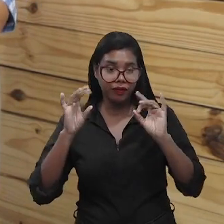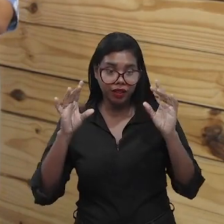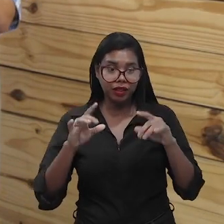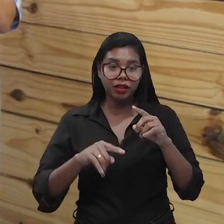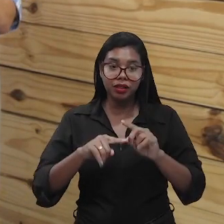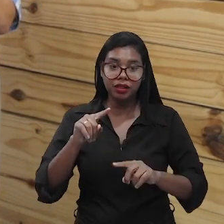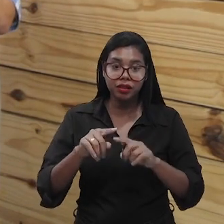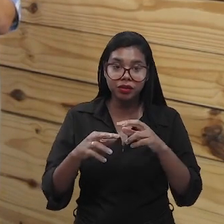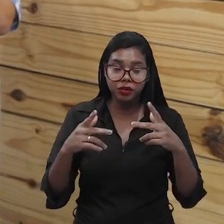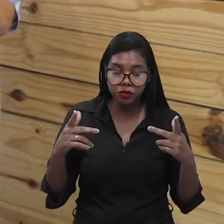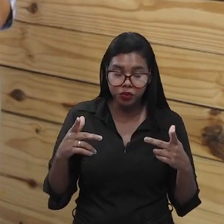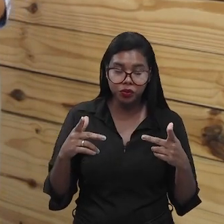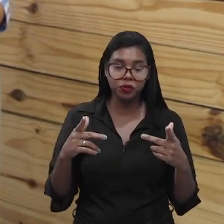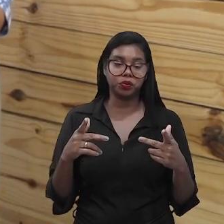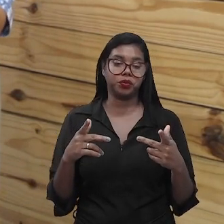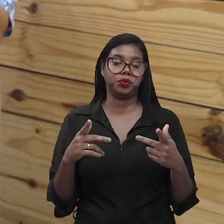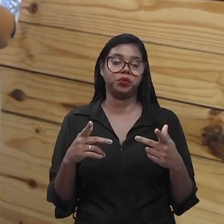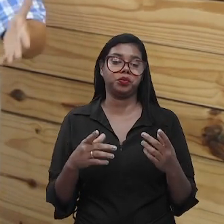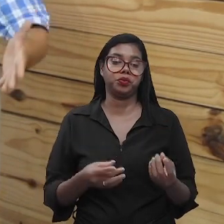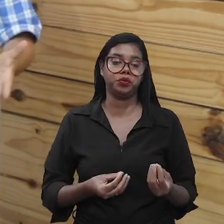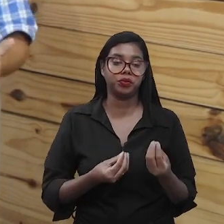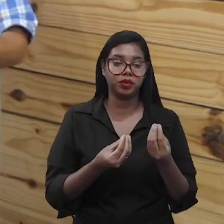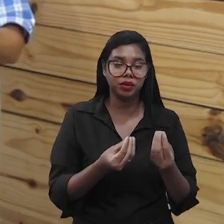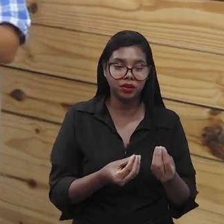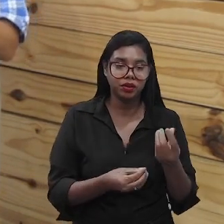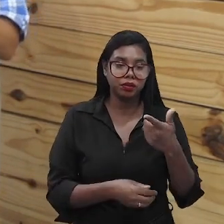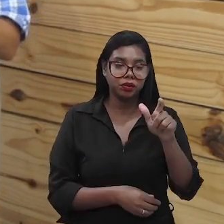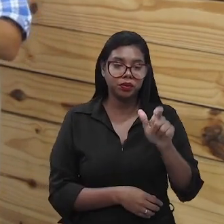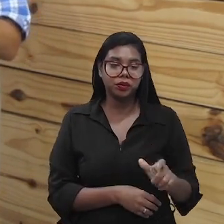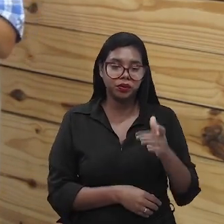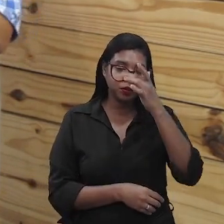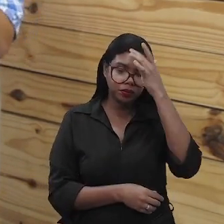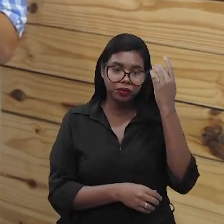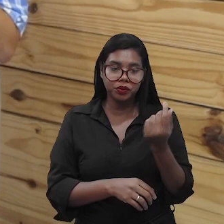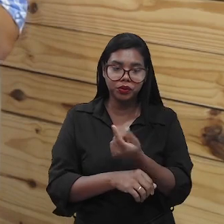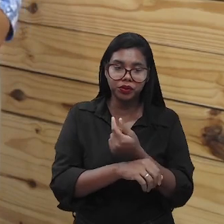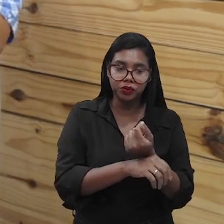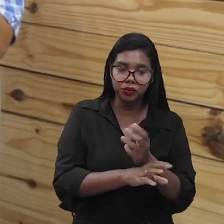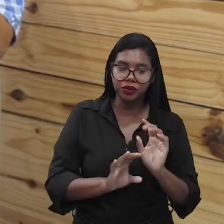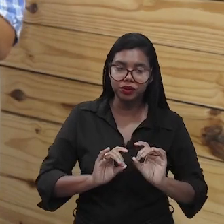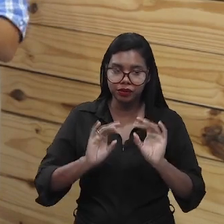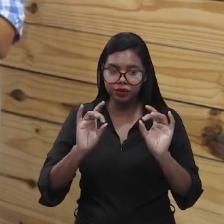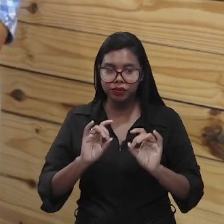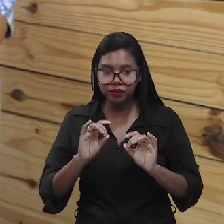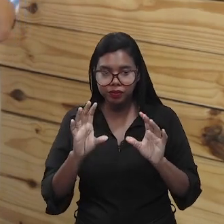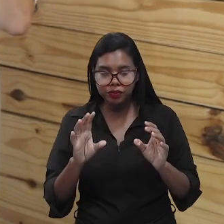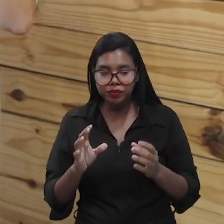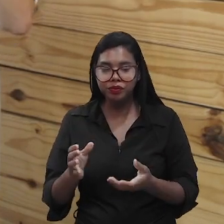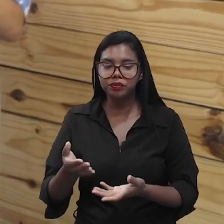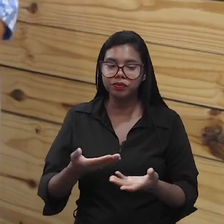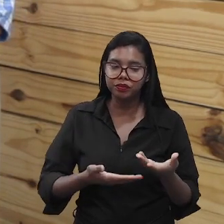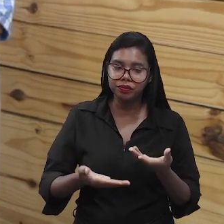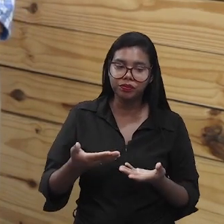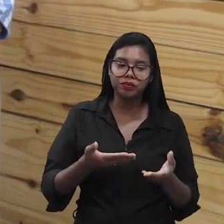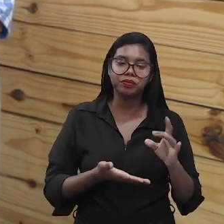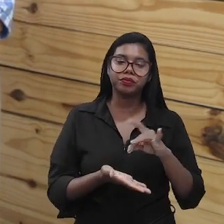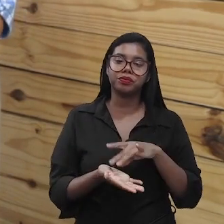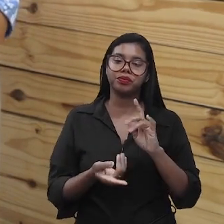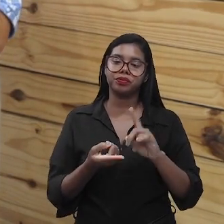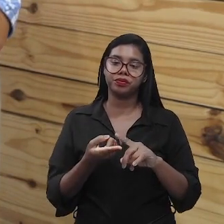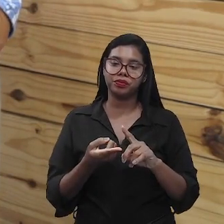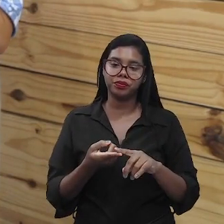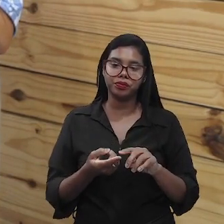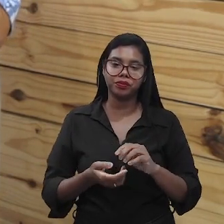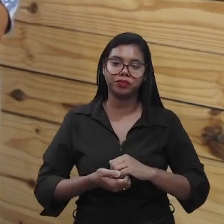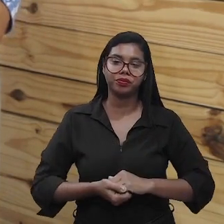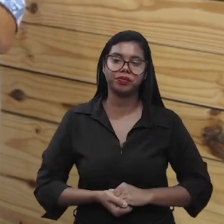justamente fazer as redes sociais de alguém, né? Então, Ofertar o serviço, o seu o serviço vai conhecimento. ser um meta-serviço. Ou seja, o seu